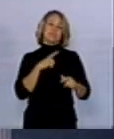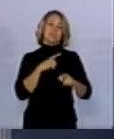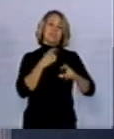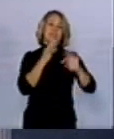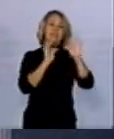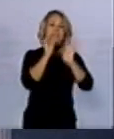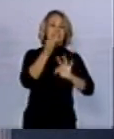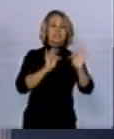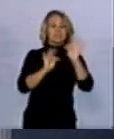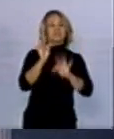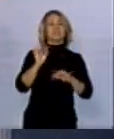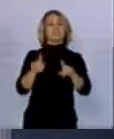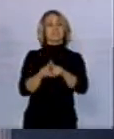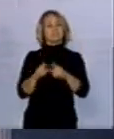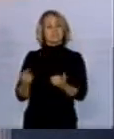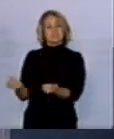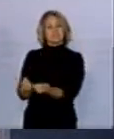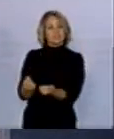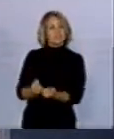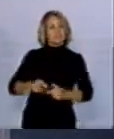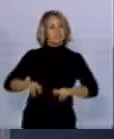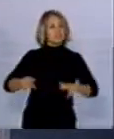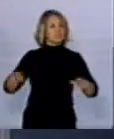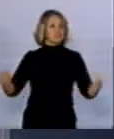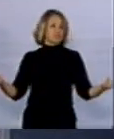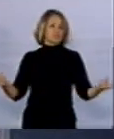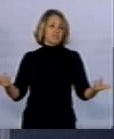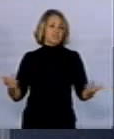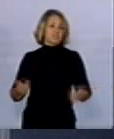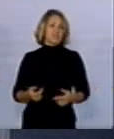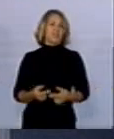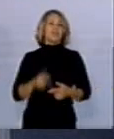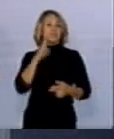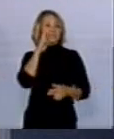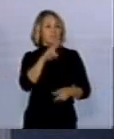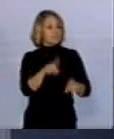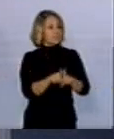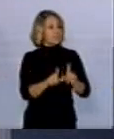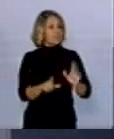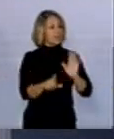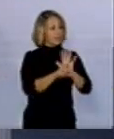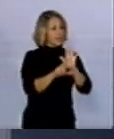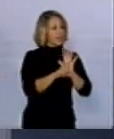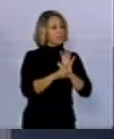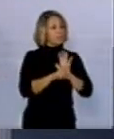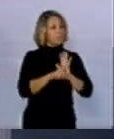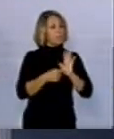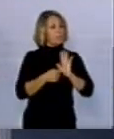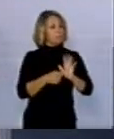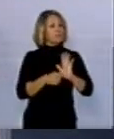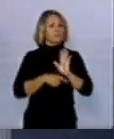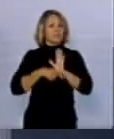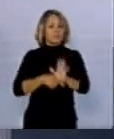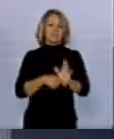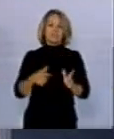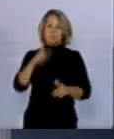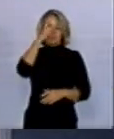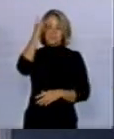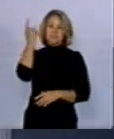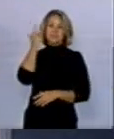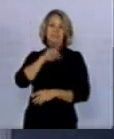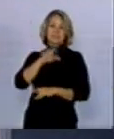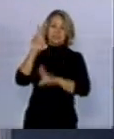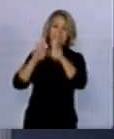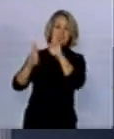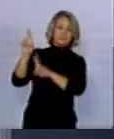cabo e outras tecnologias. A gente vê, portanto, que a lei traz um benefício bastante grande para o consumidor, principalmente